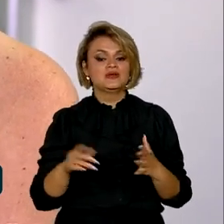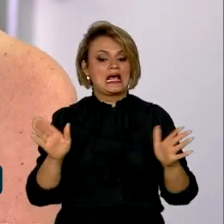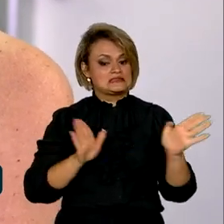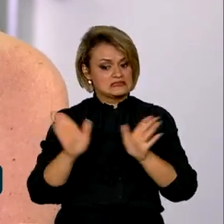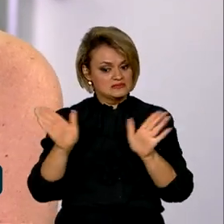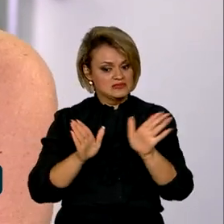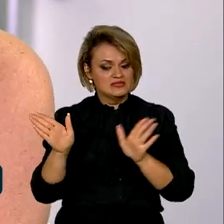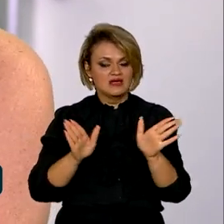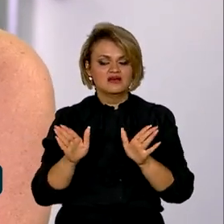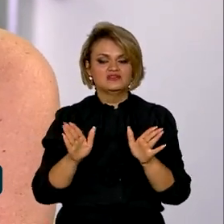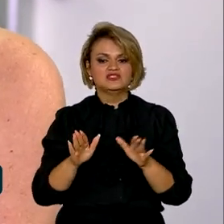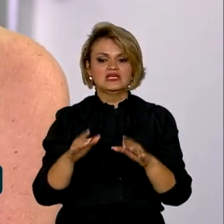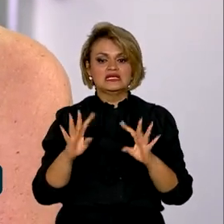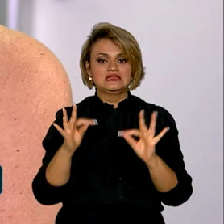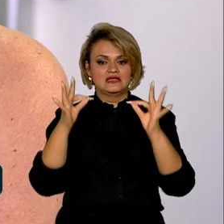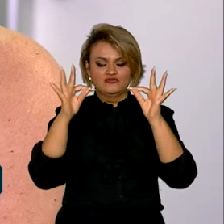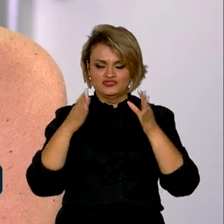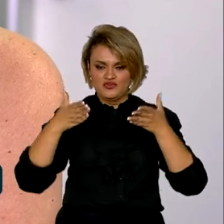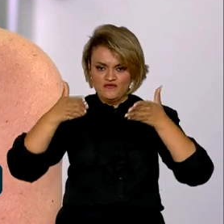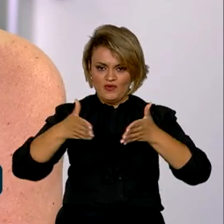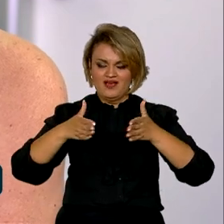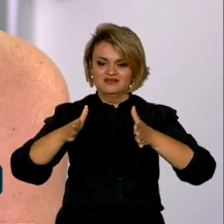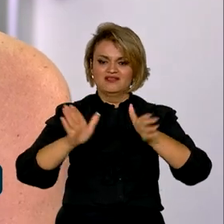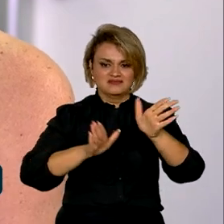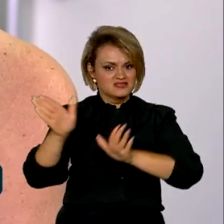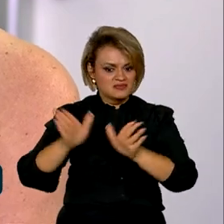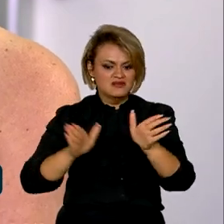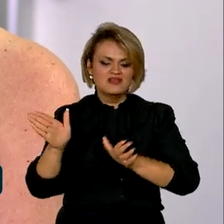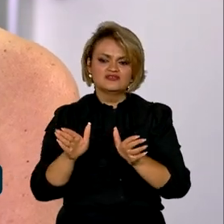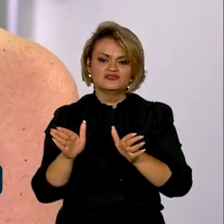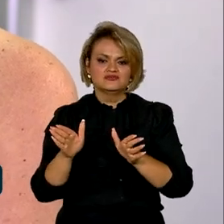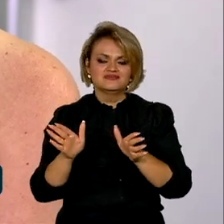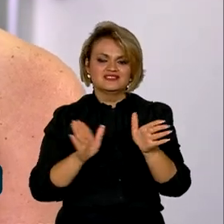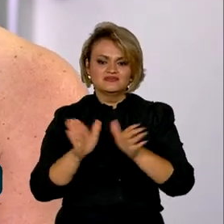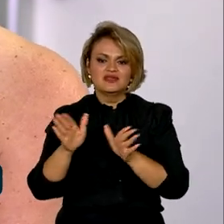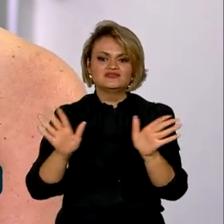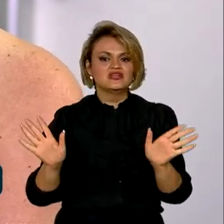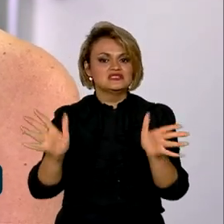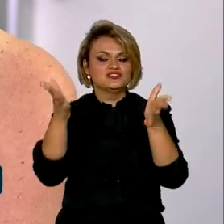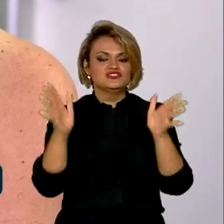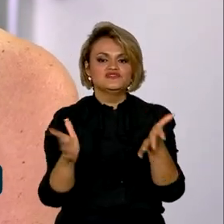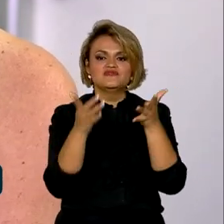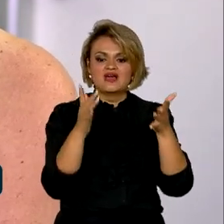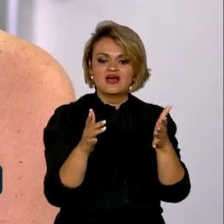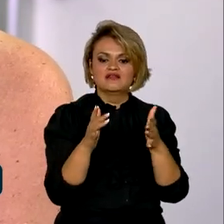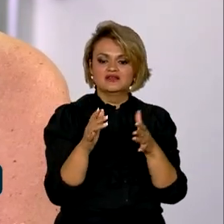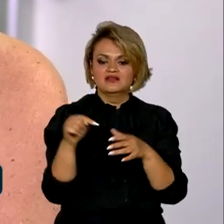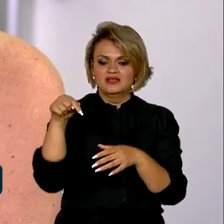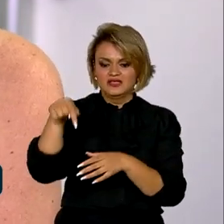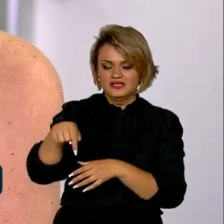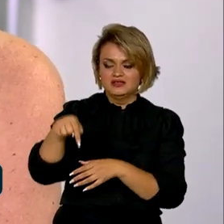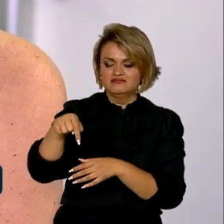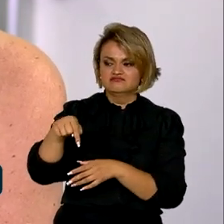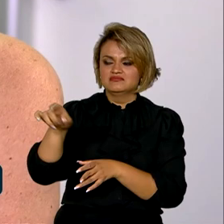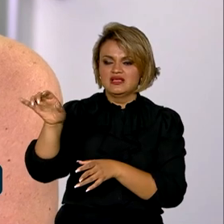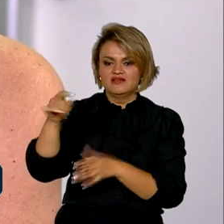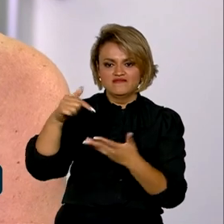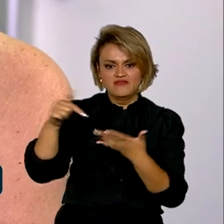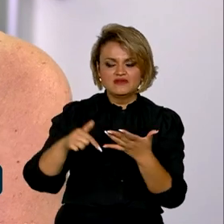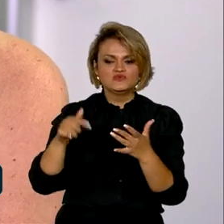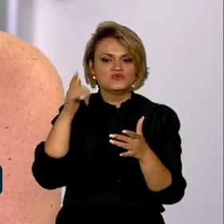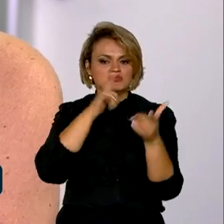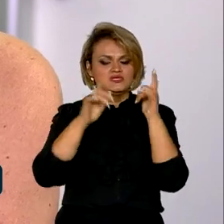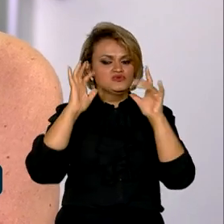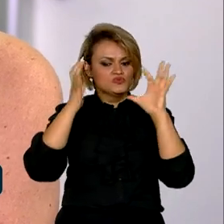e tecnologia assistiva. Tecnologia assistiva, a gente vai incentivar a produção brasileira de